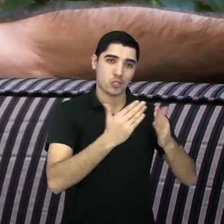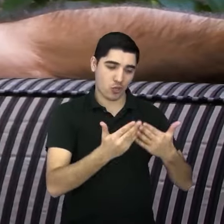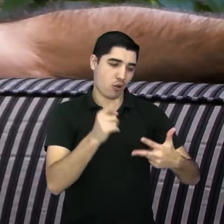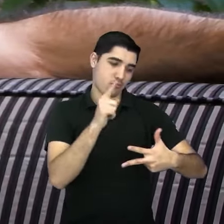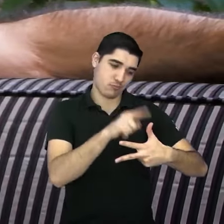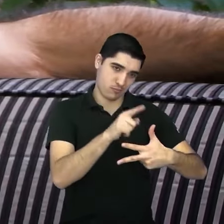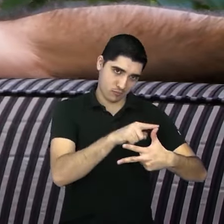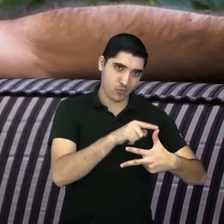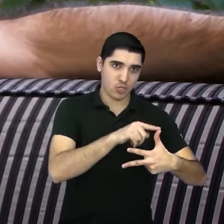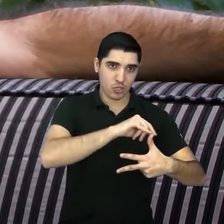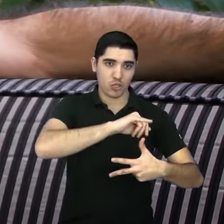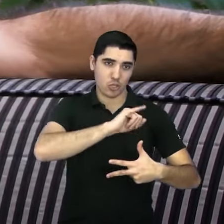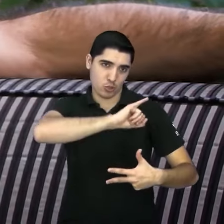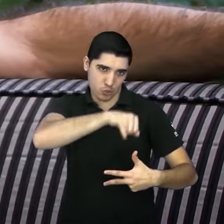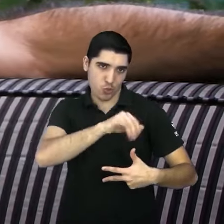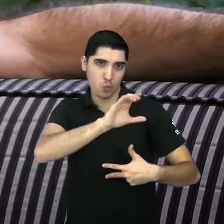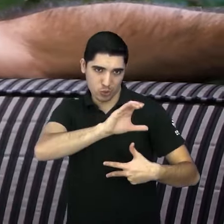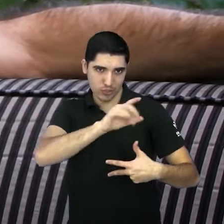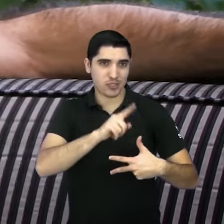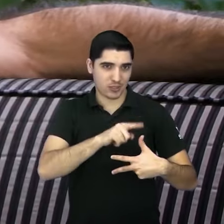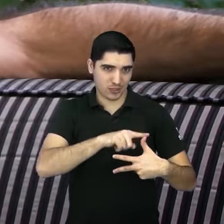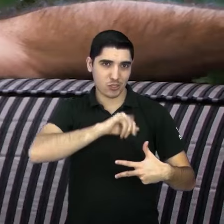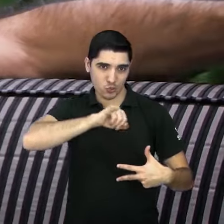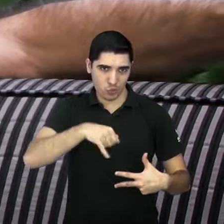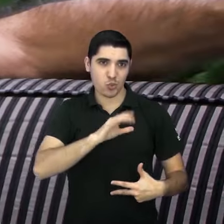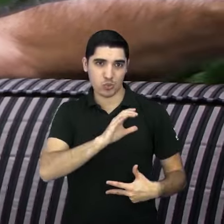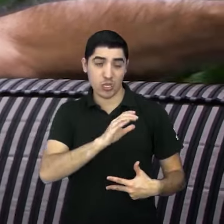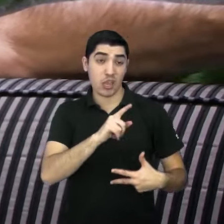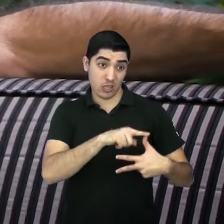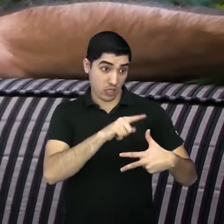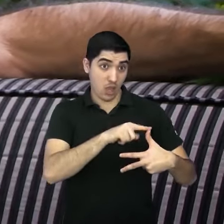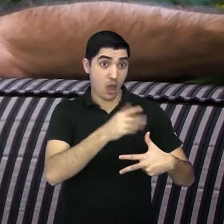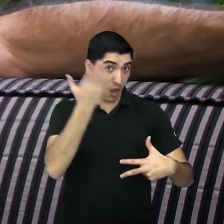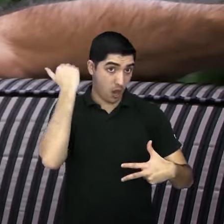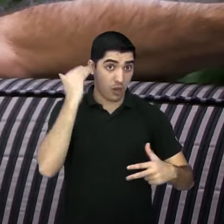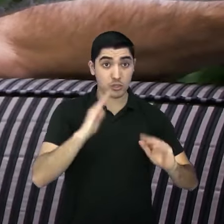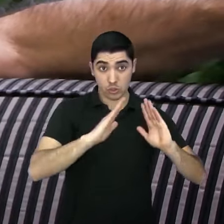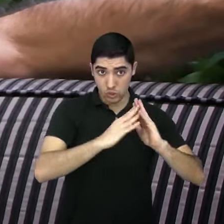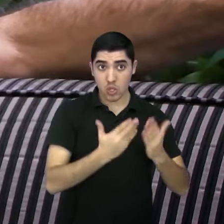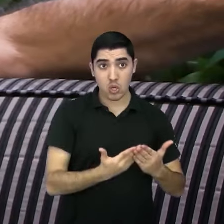assim, o João Cursino era uma escola realmente,